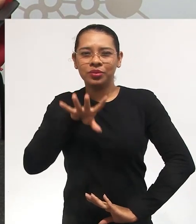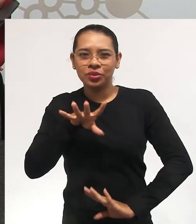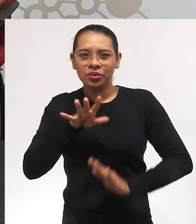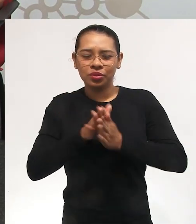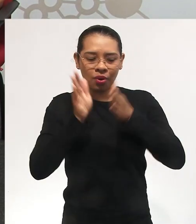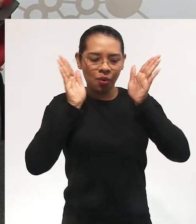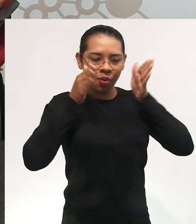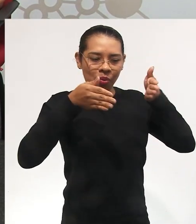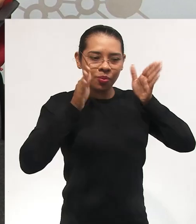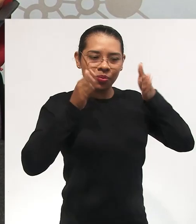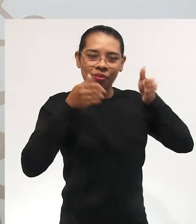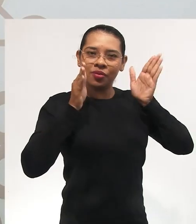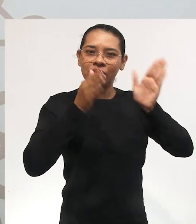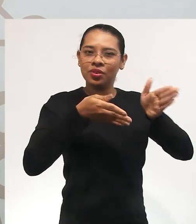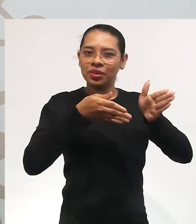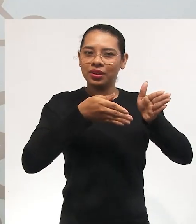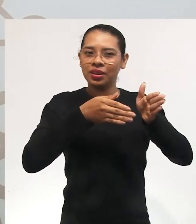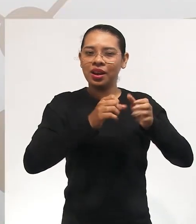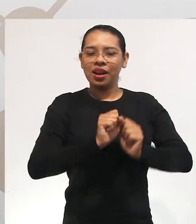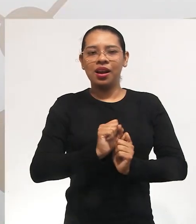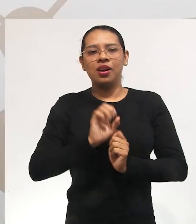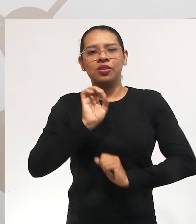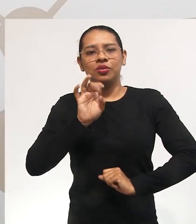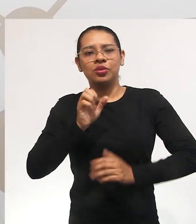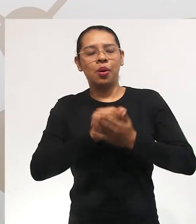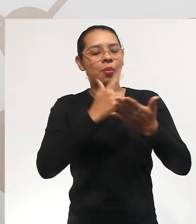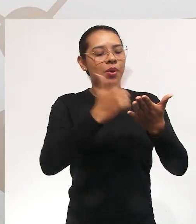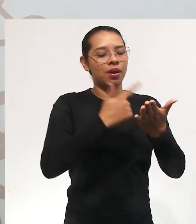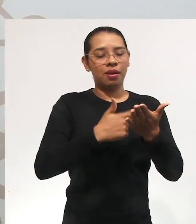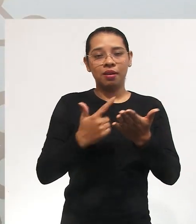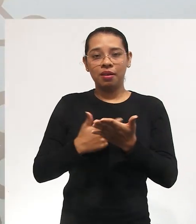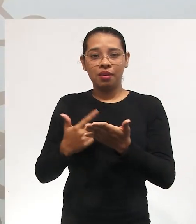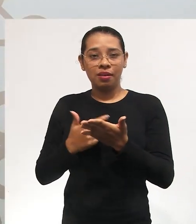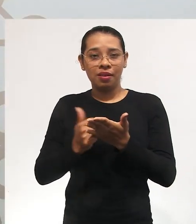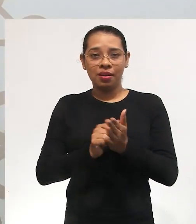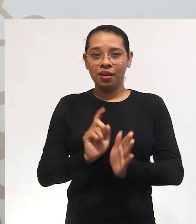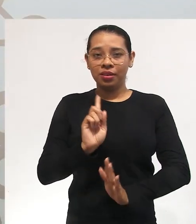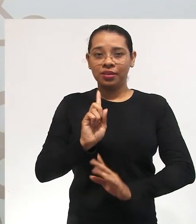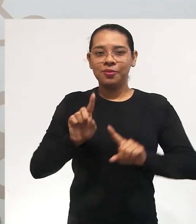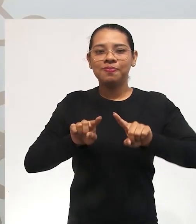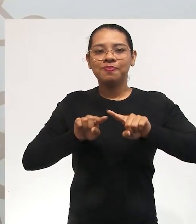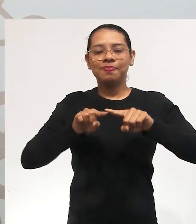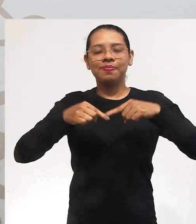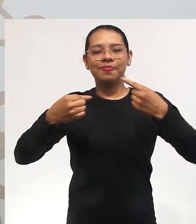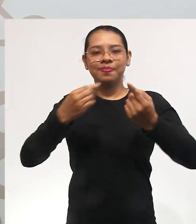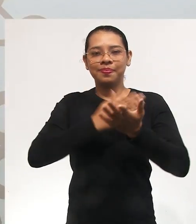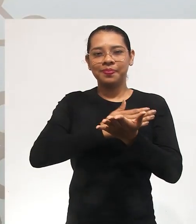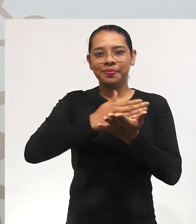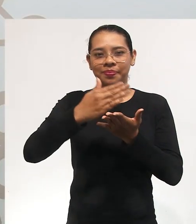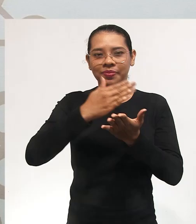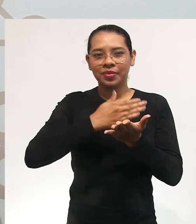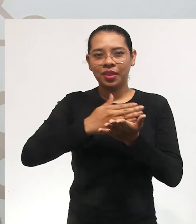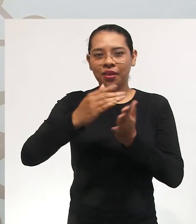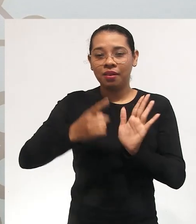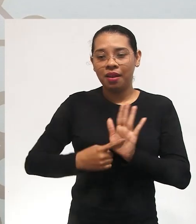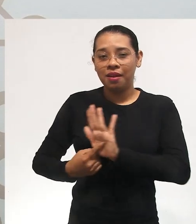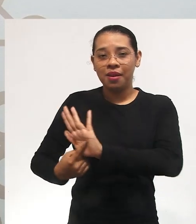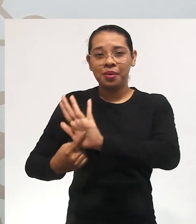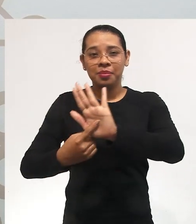né? Que era o normal na escola, clássico, o clássico, trabalhar com textos clássicos. Mas começaram a